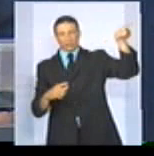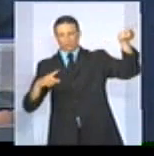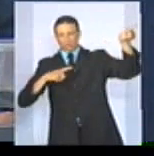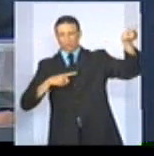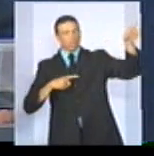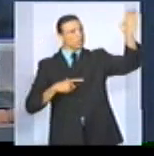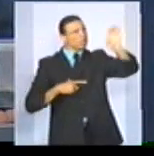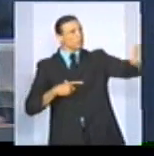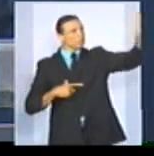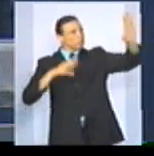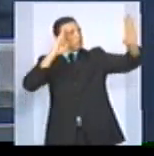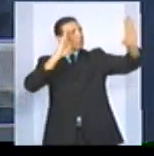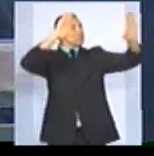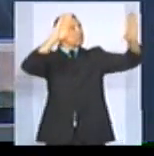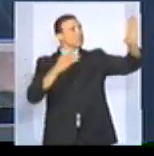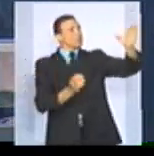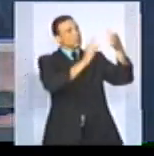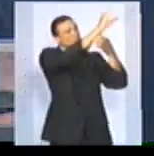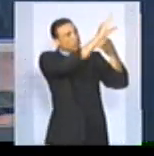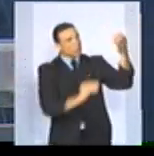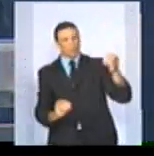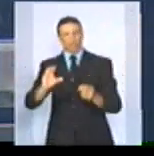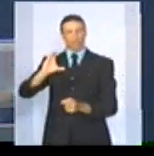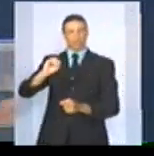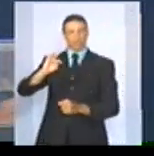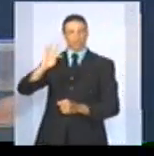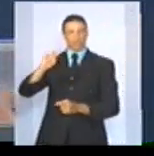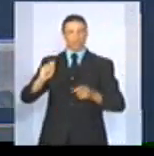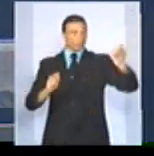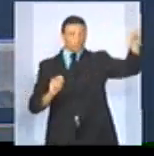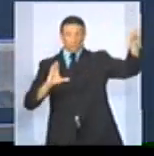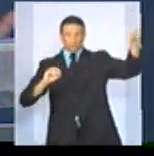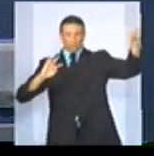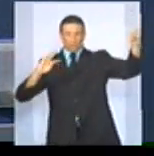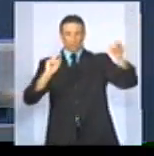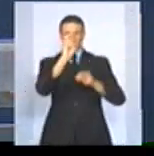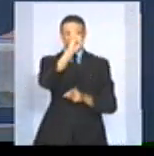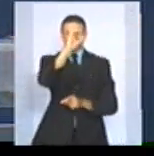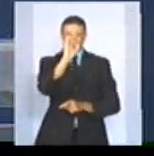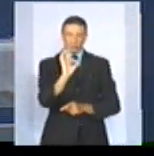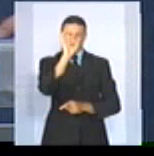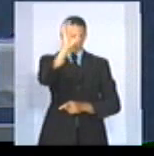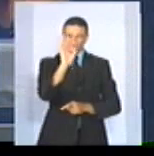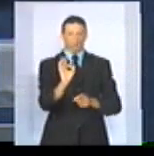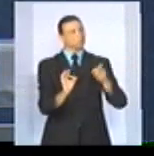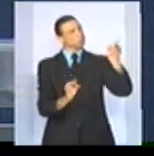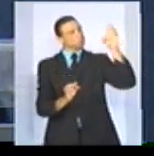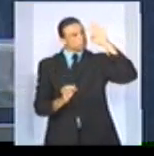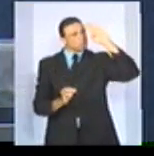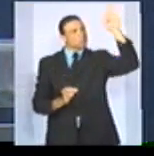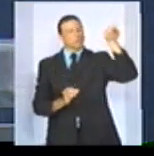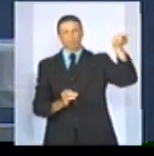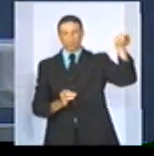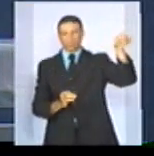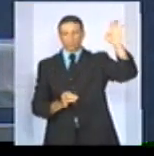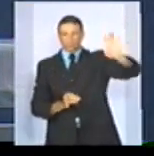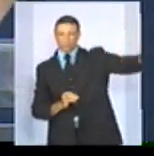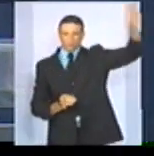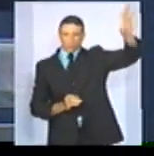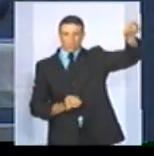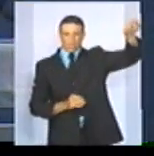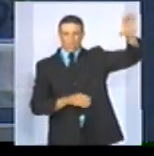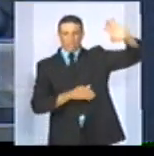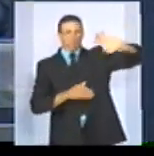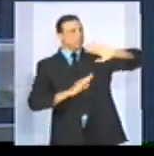na Europa né a cota vamos dizer assim lá seria de 50%. então isso já é um ponto e aí e eles são questionóforos